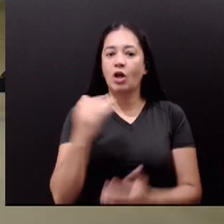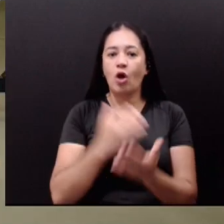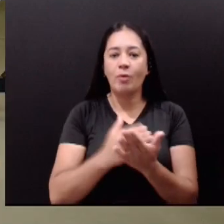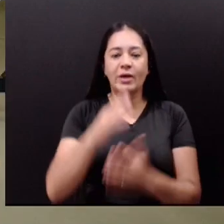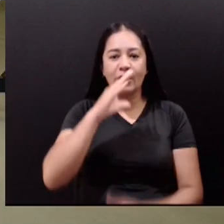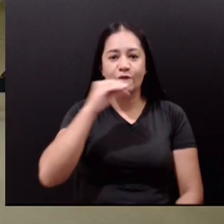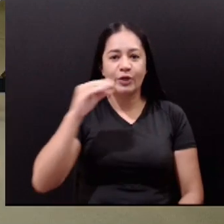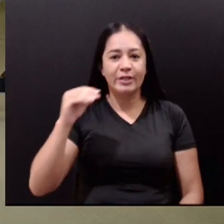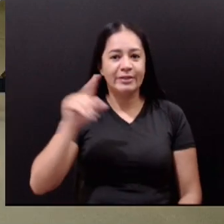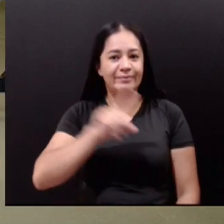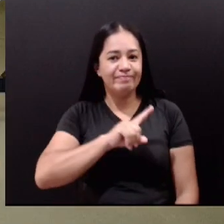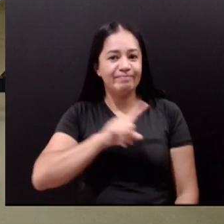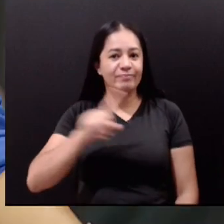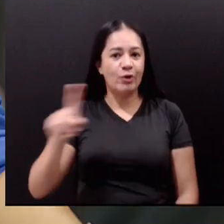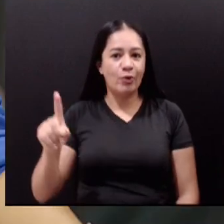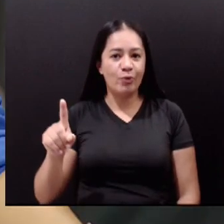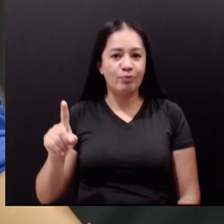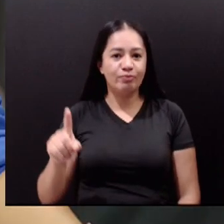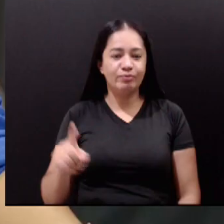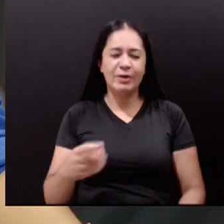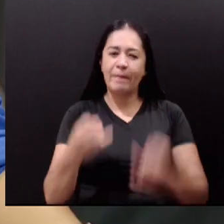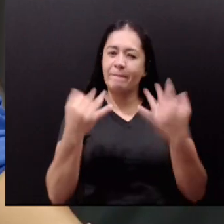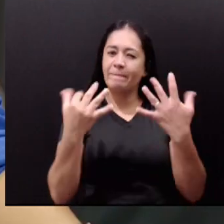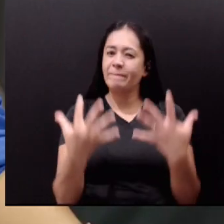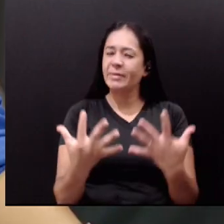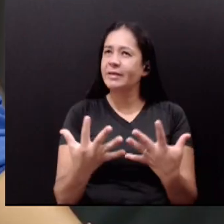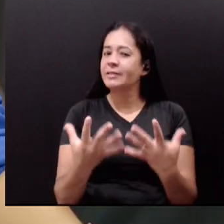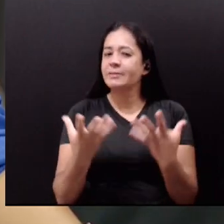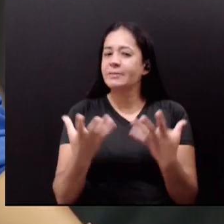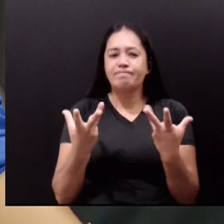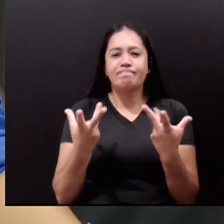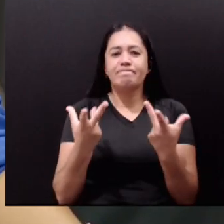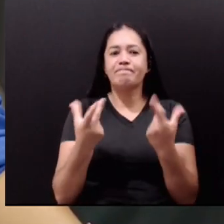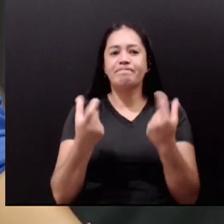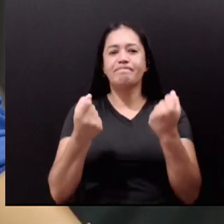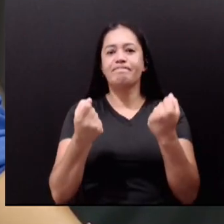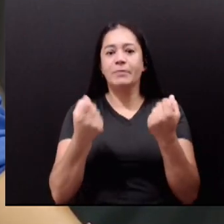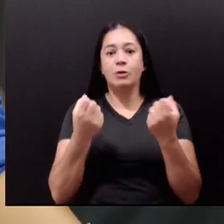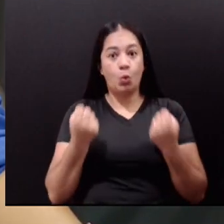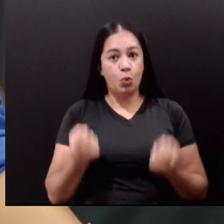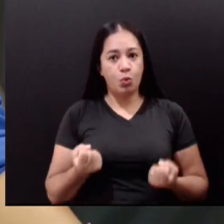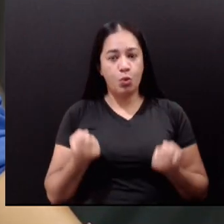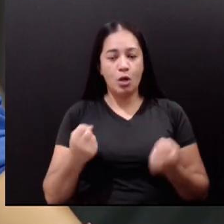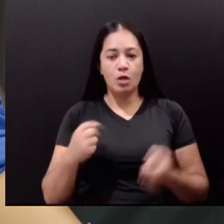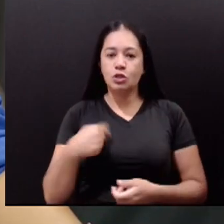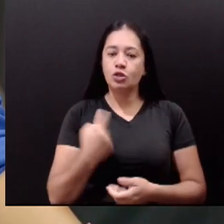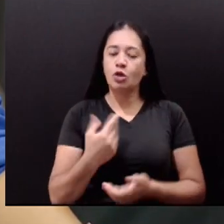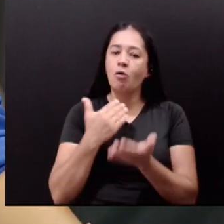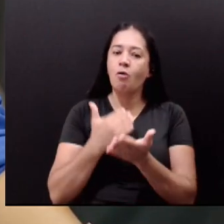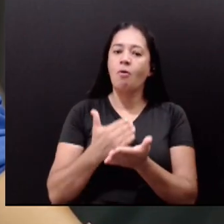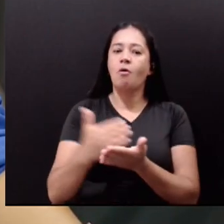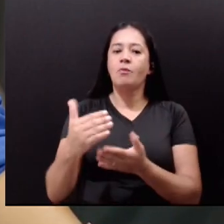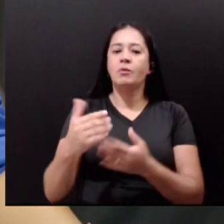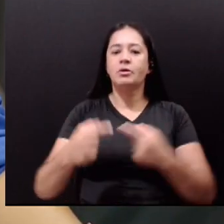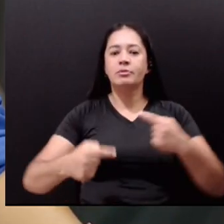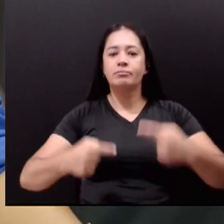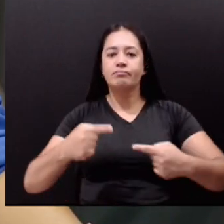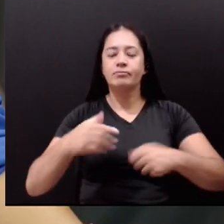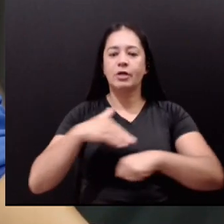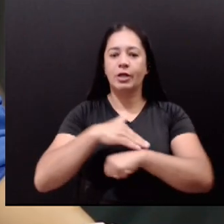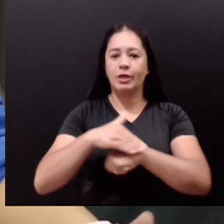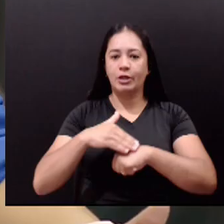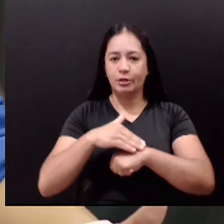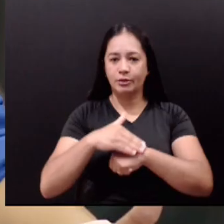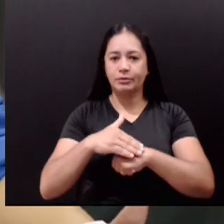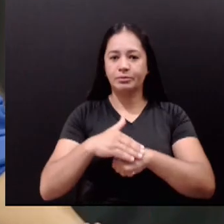Fala muito preciosa e com grande peso para a gente iniciar, né, o nosso debate, a nossa conversa referente